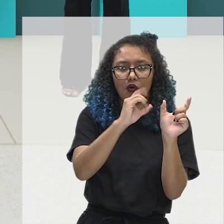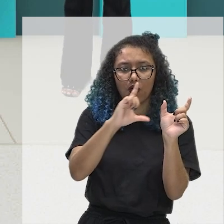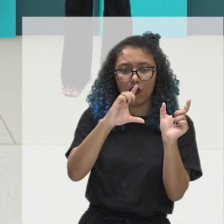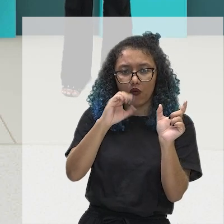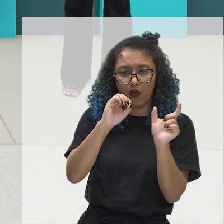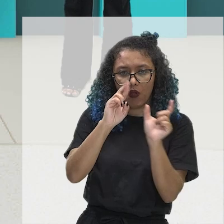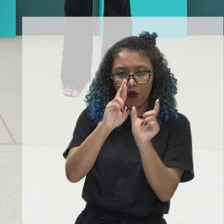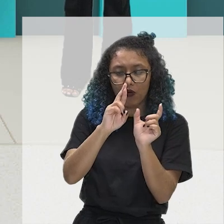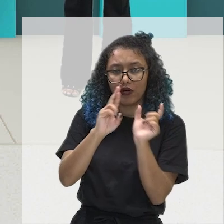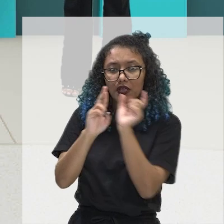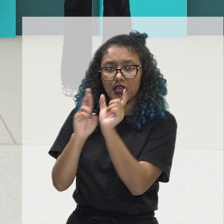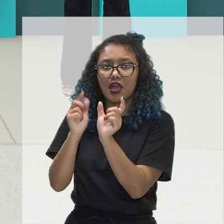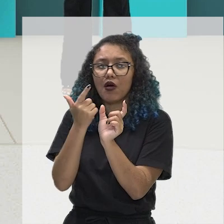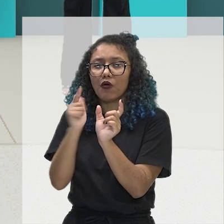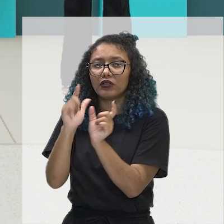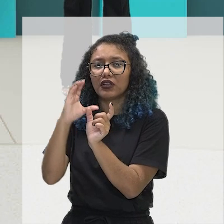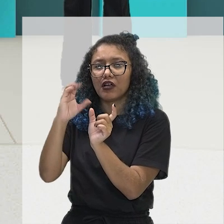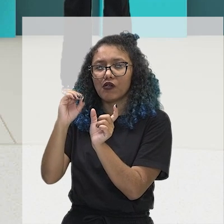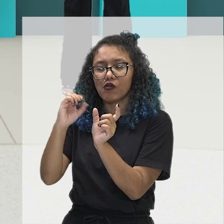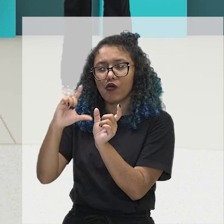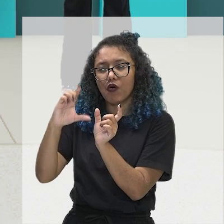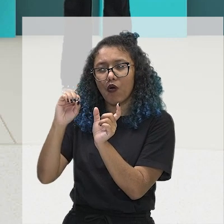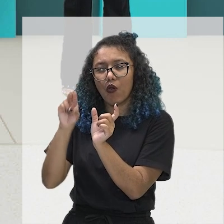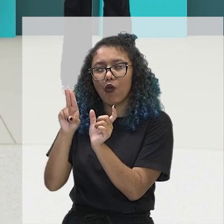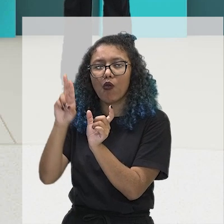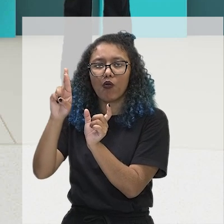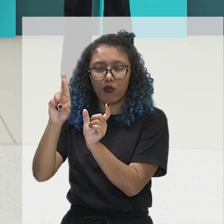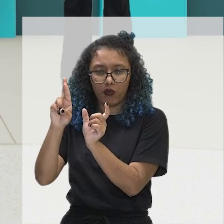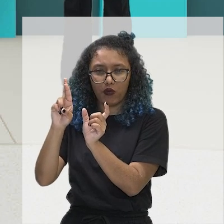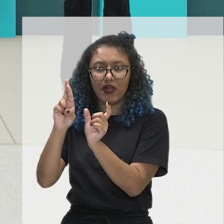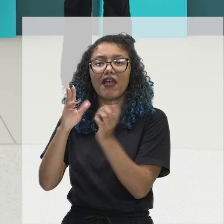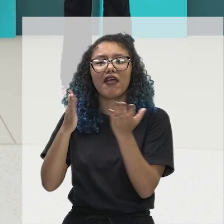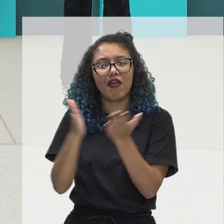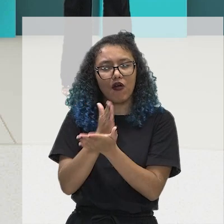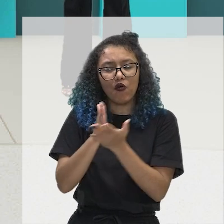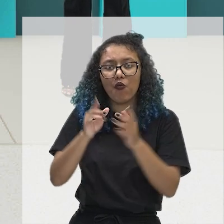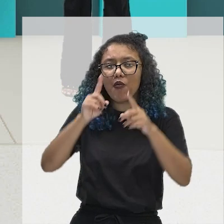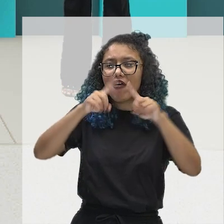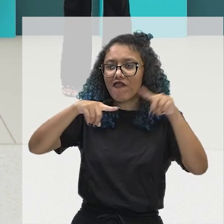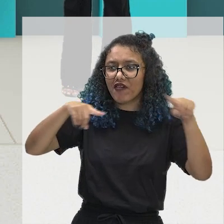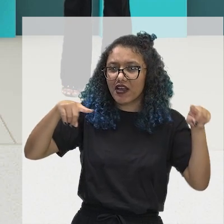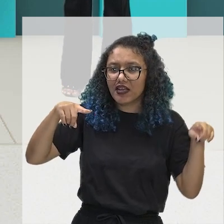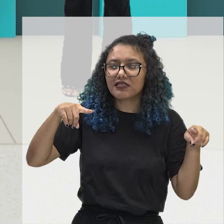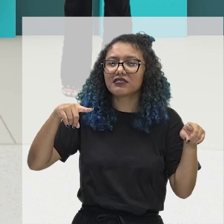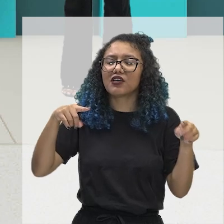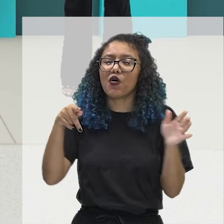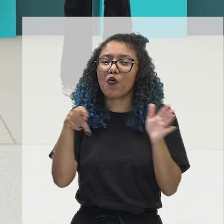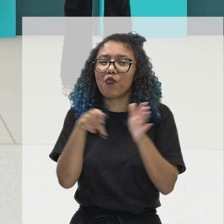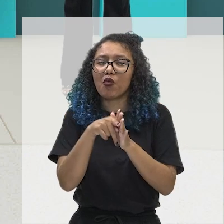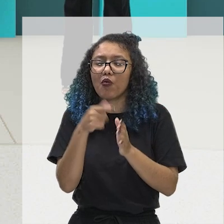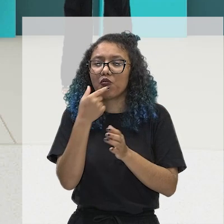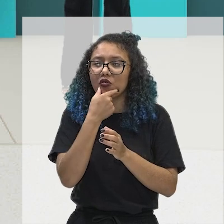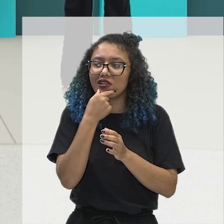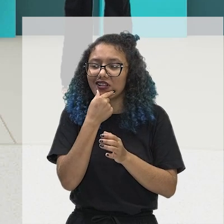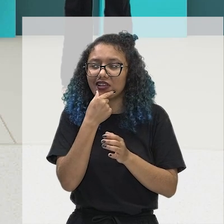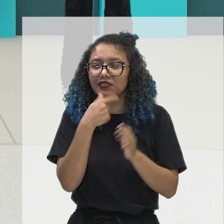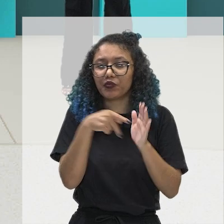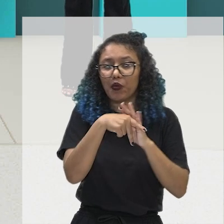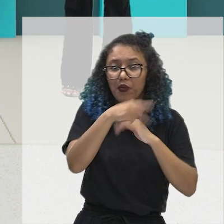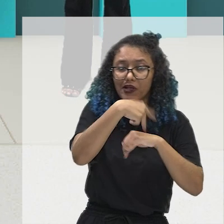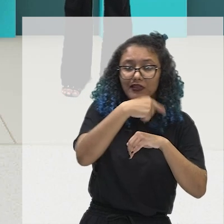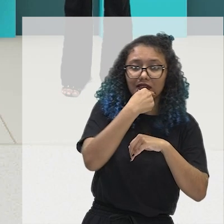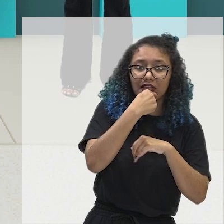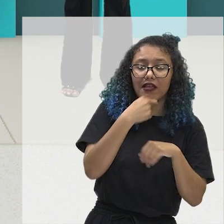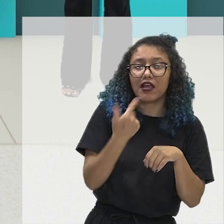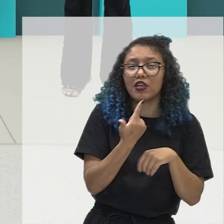acrescentada, e são essas algumas das variações que acontecem entre o inglês britânico e americano, que é apenas